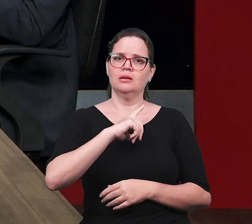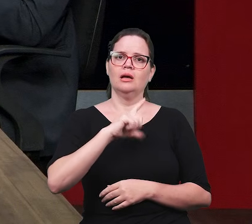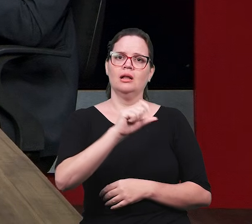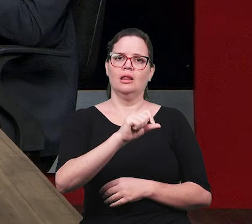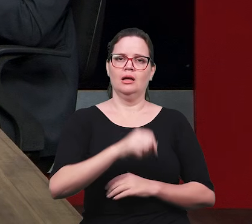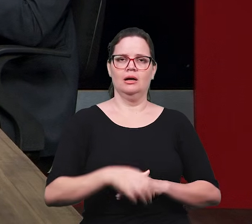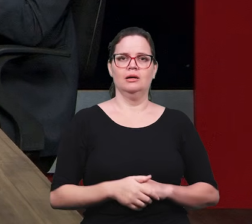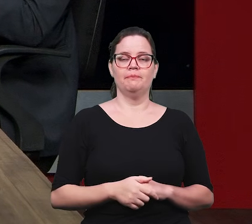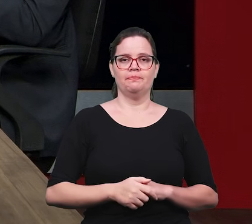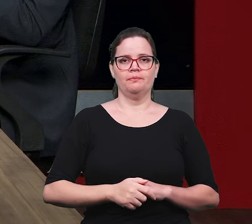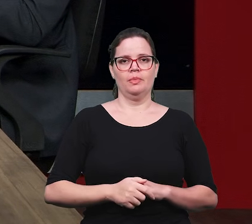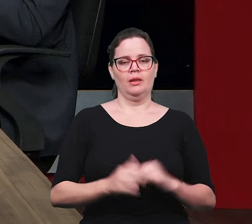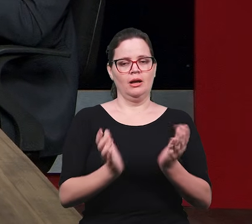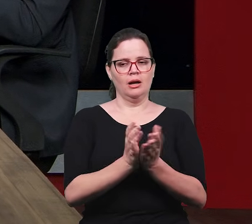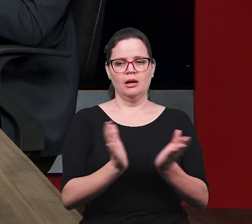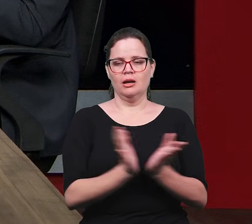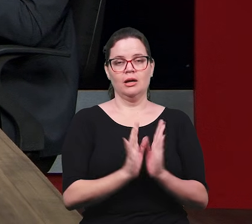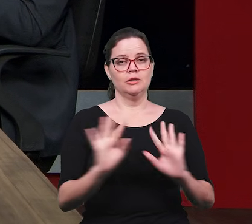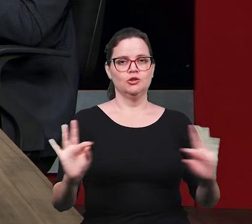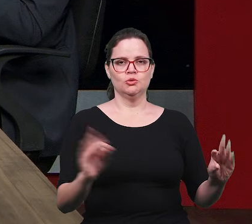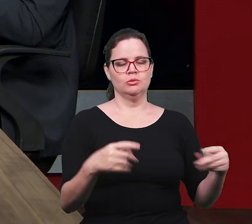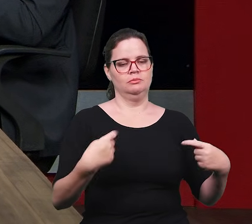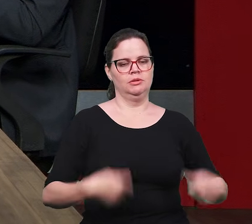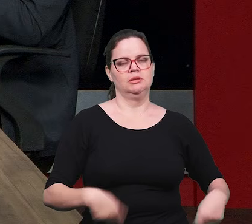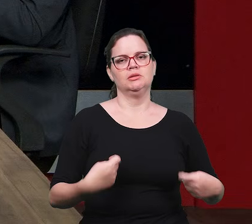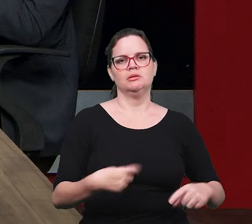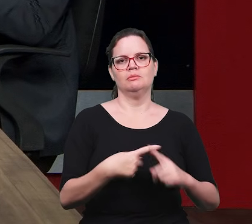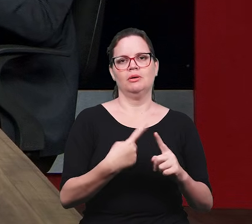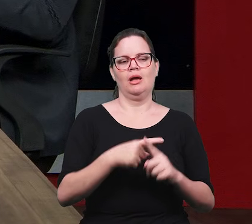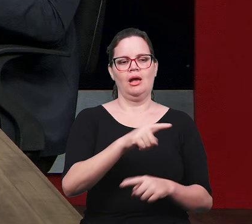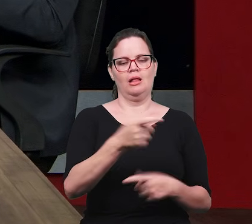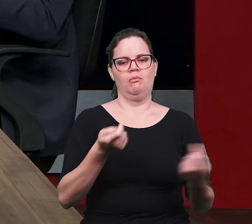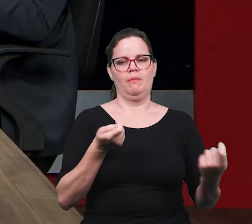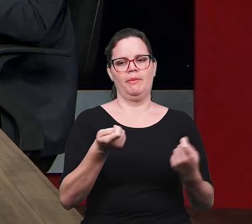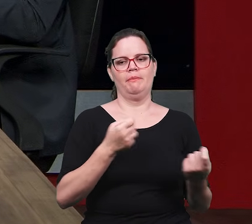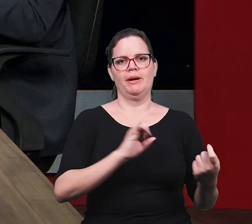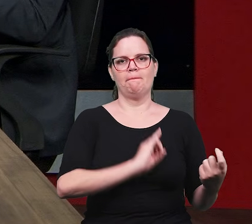como uma religião do Império Romano. E aí a gente